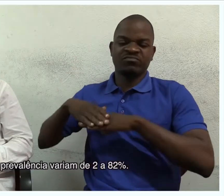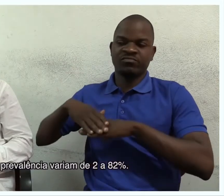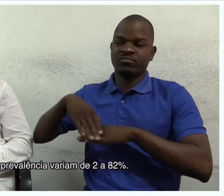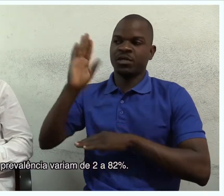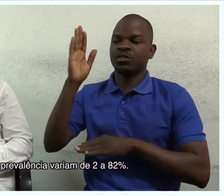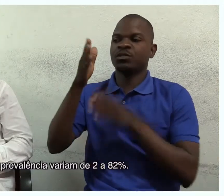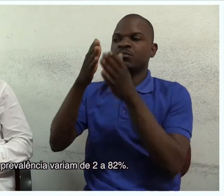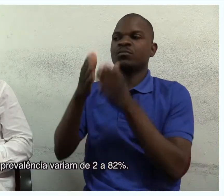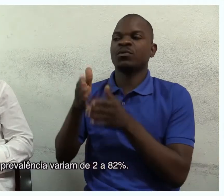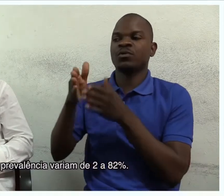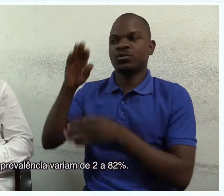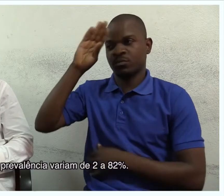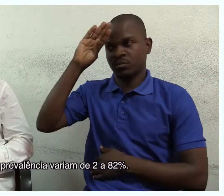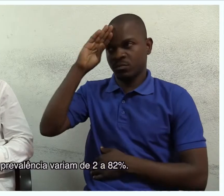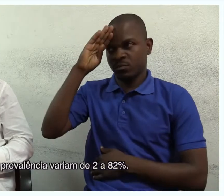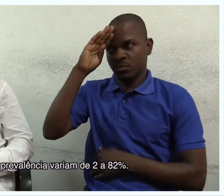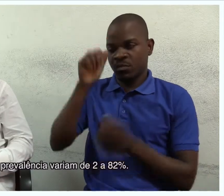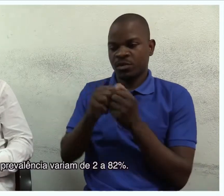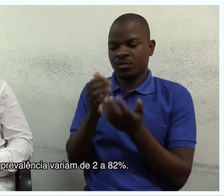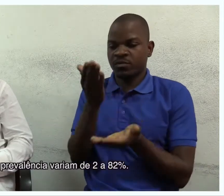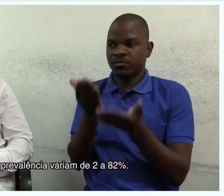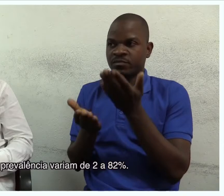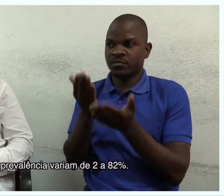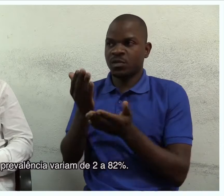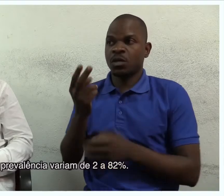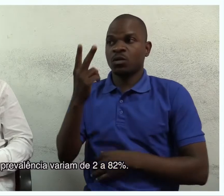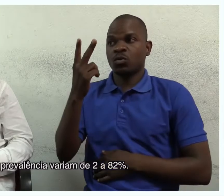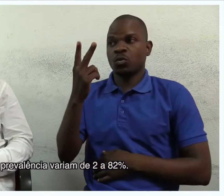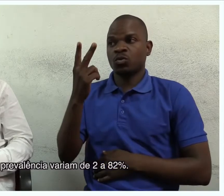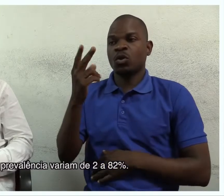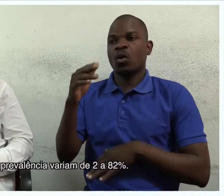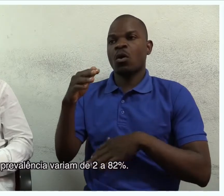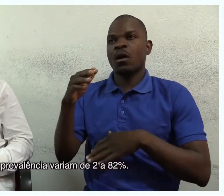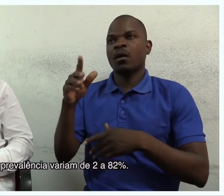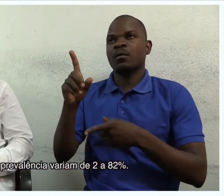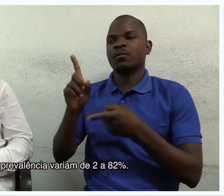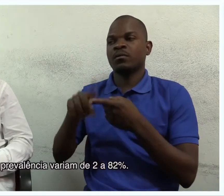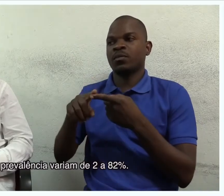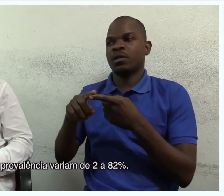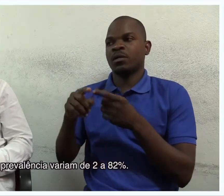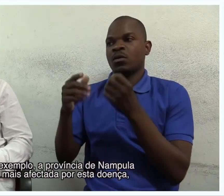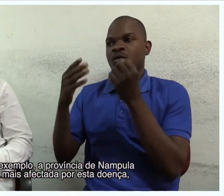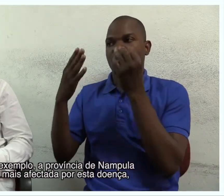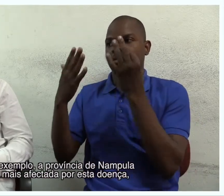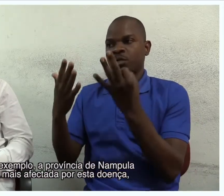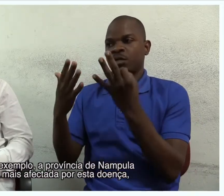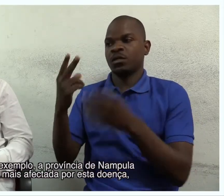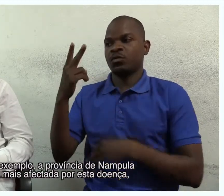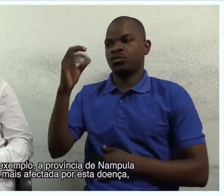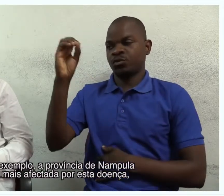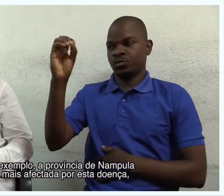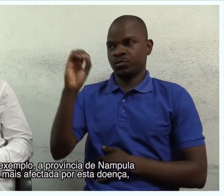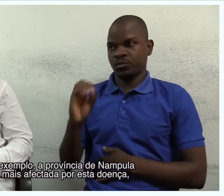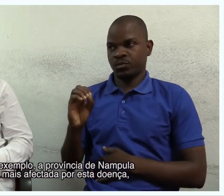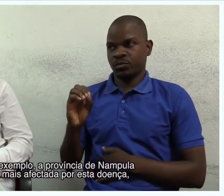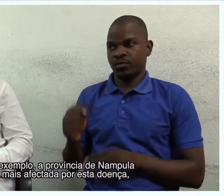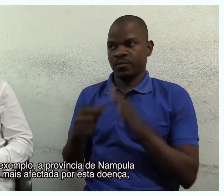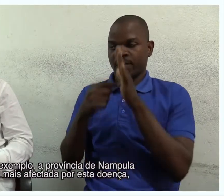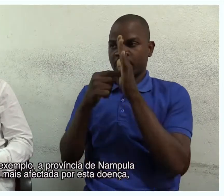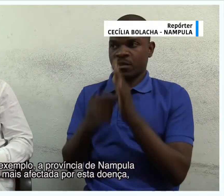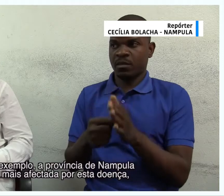E as prevalências variam de 2% até 82%. Por exemplo, a